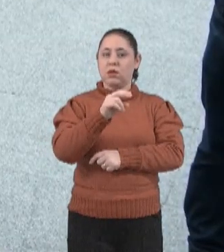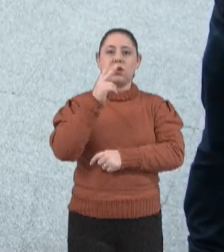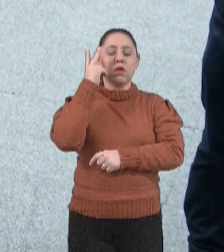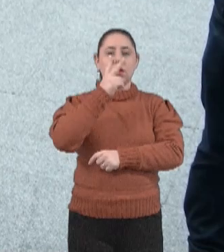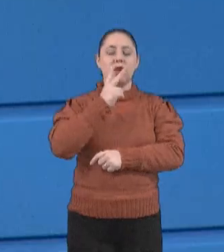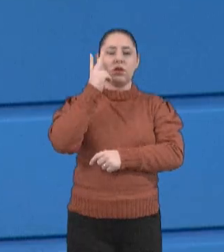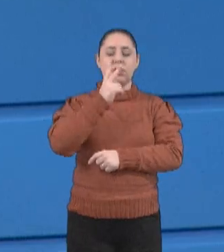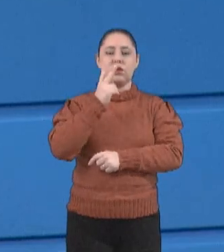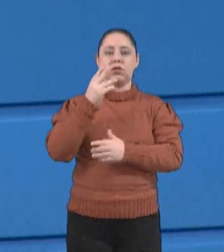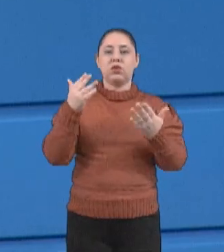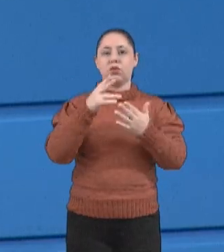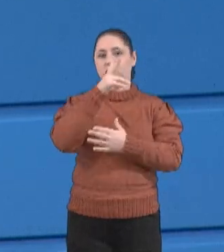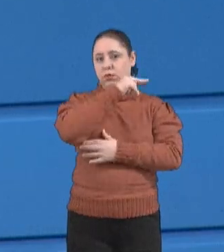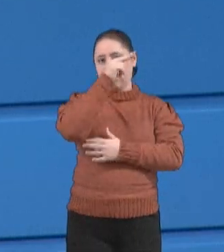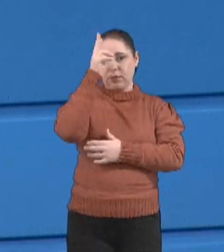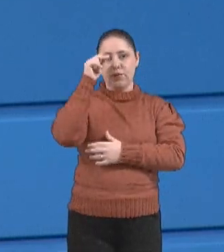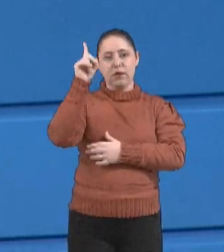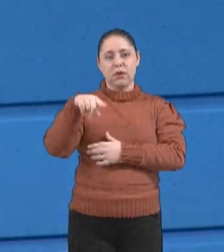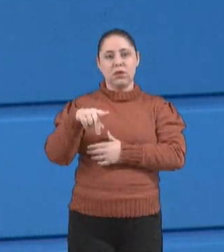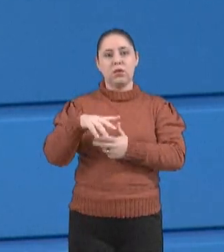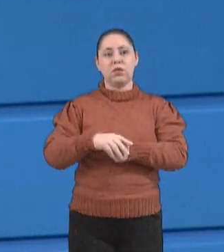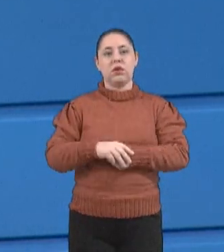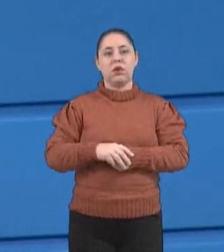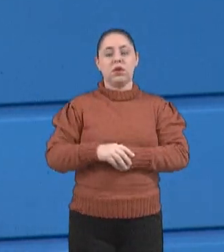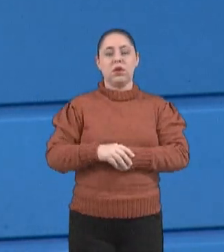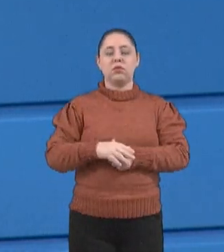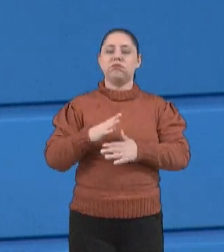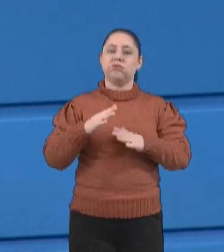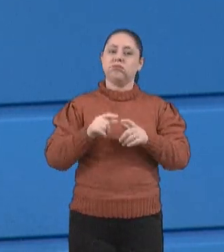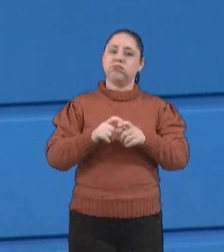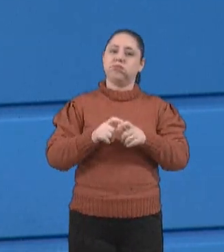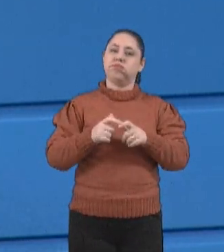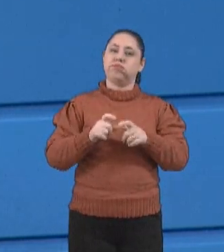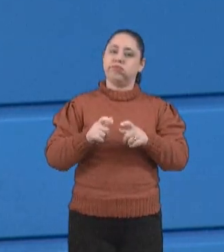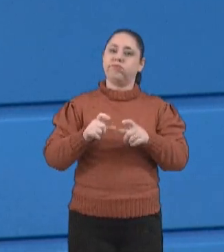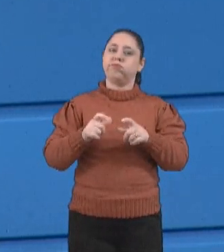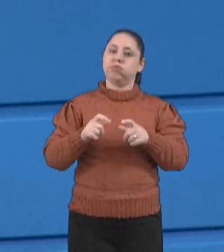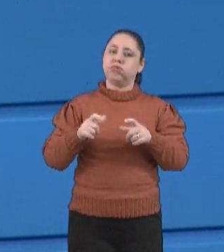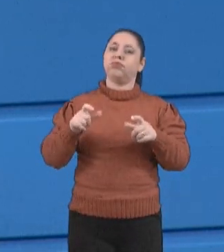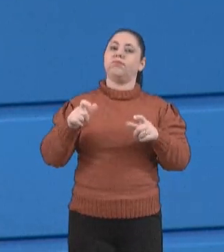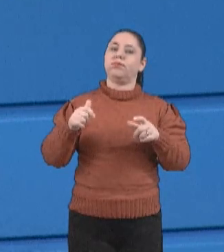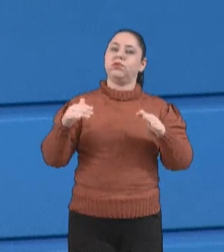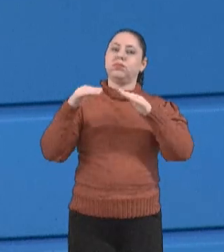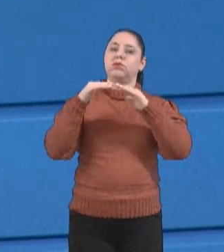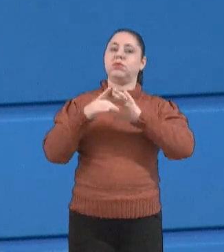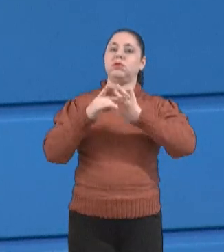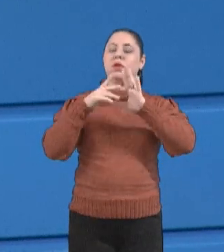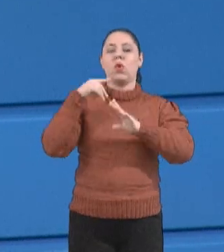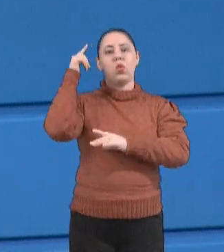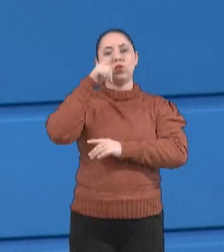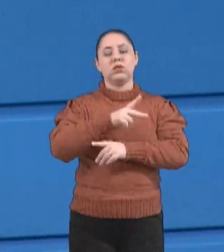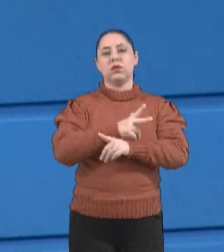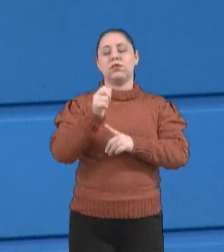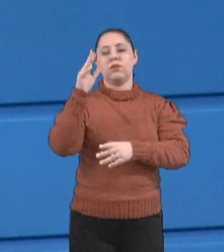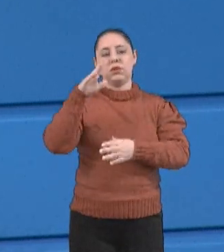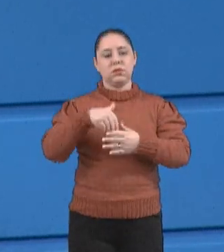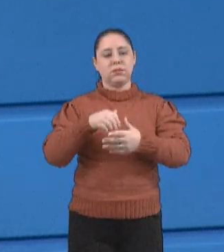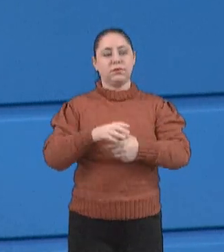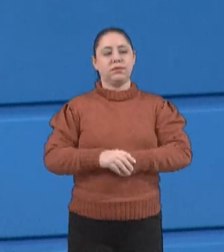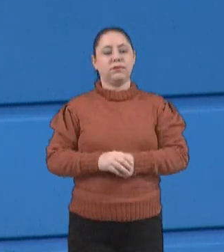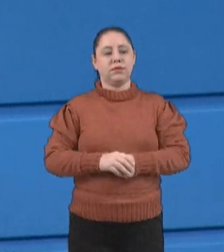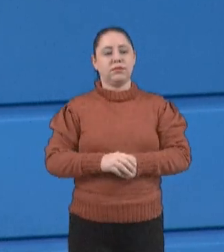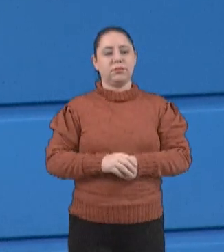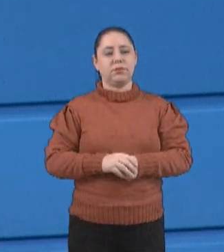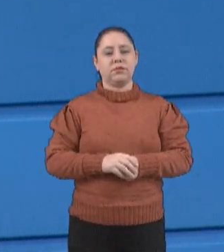vereador, então vereador Leandro, e hoje prefeito, foi gradativo, foi crescendo, dentro do regime democrático, e ele acabou vencendo as eleições. Então,